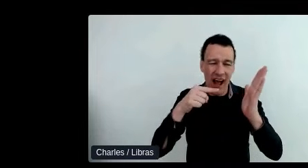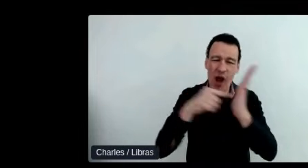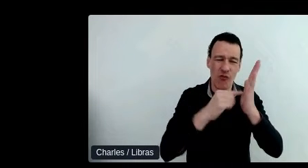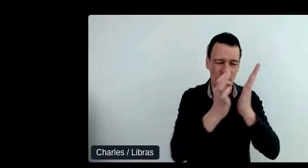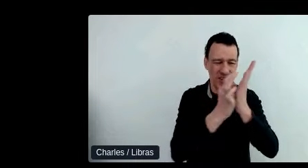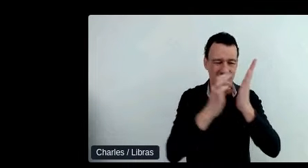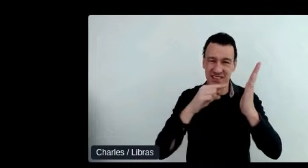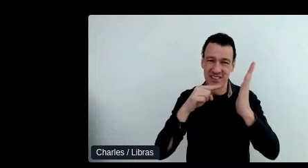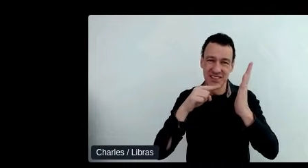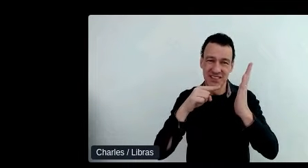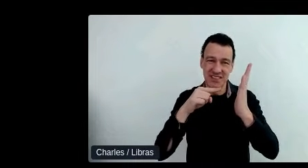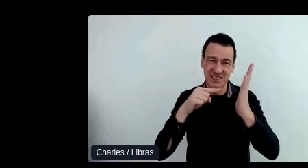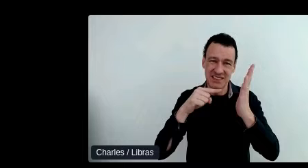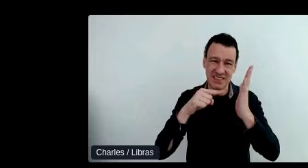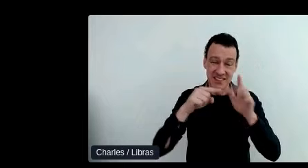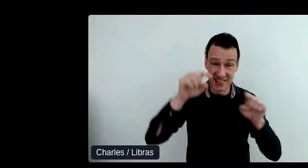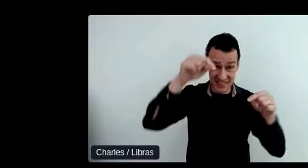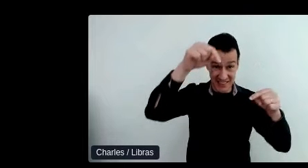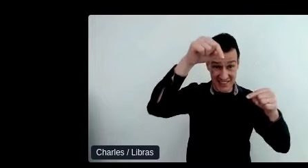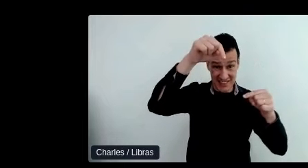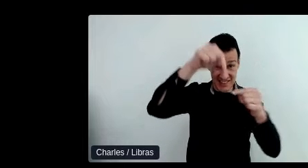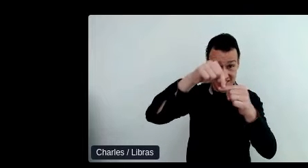E a variedade aqui,